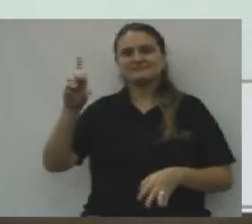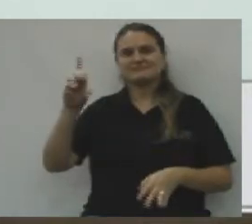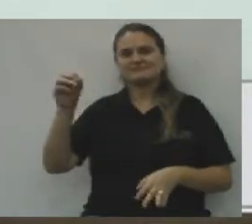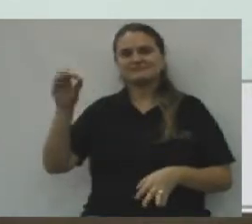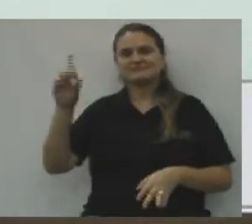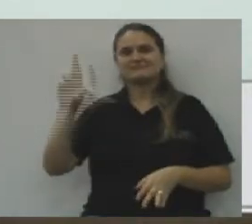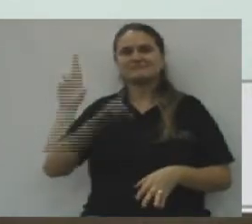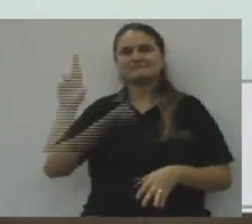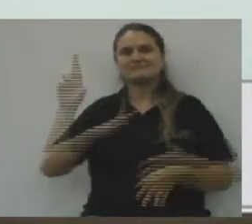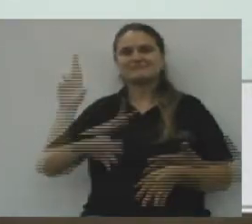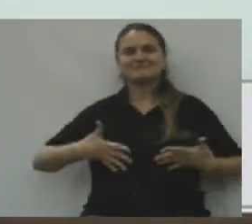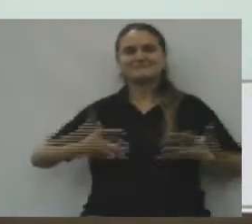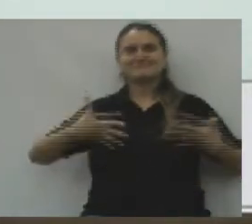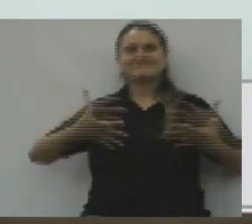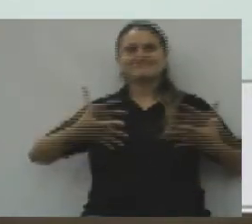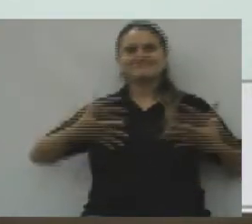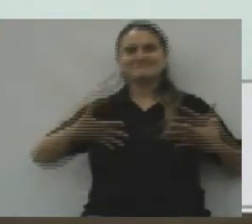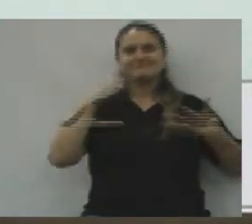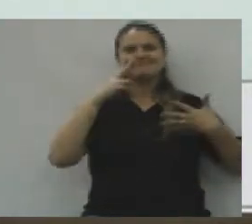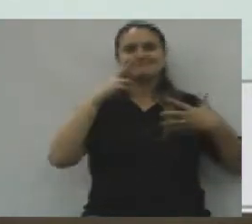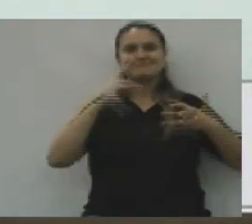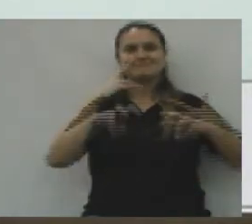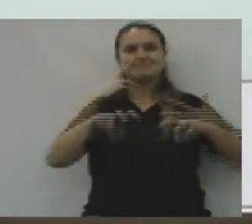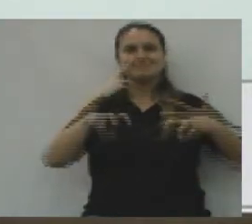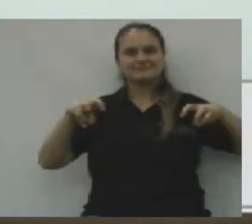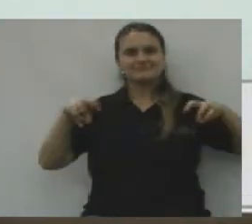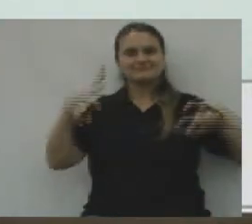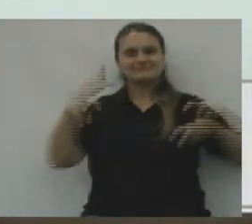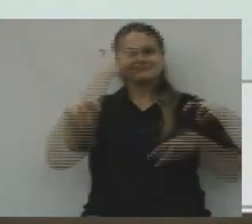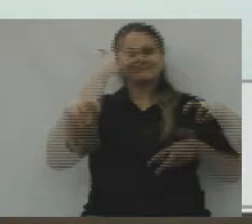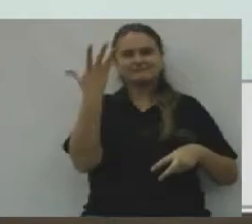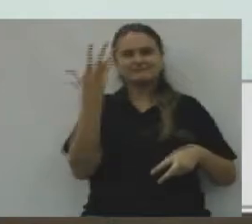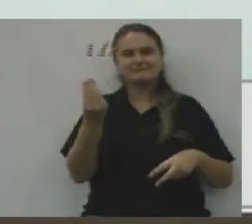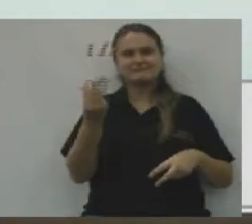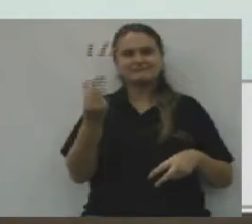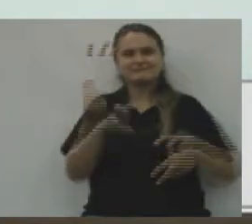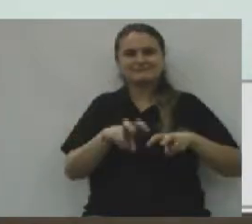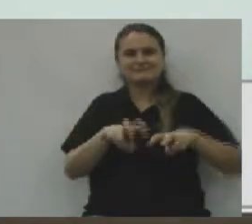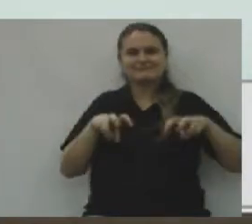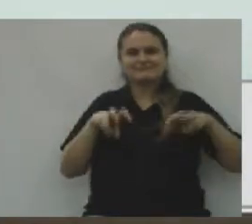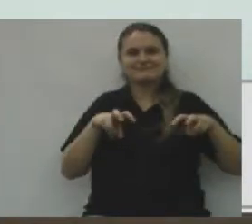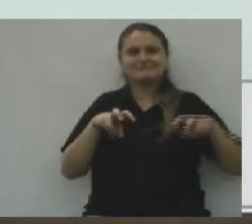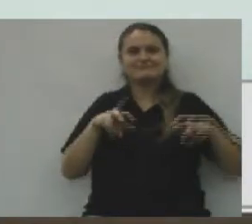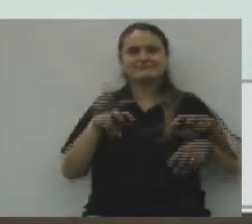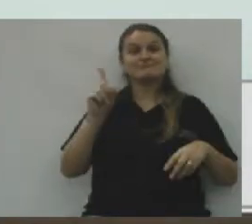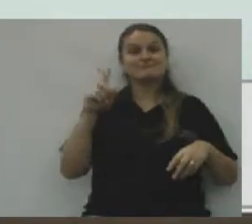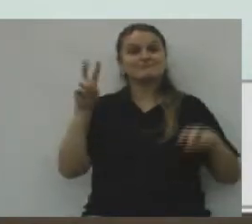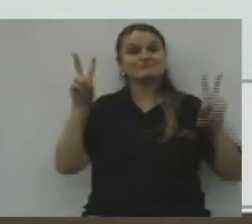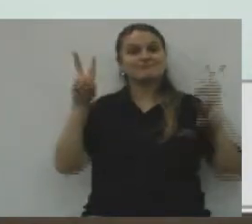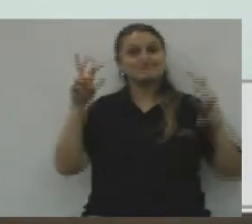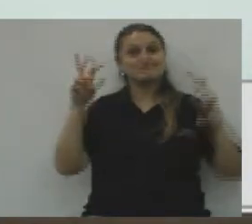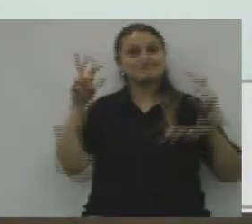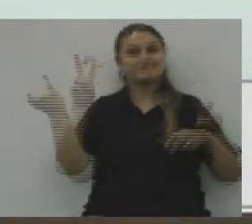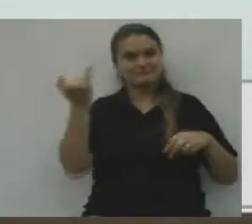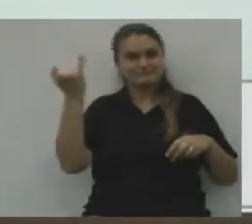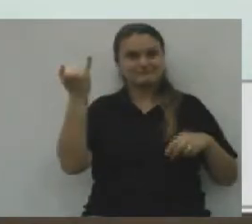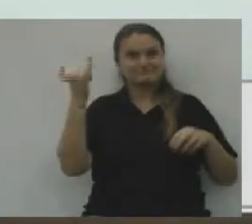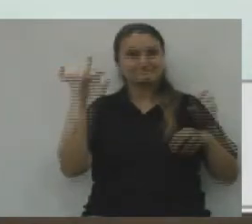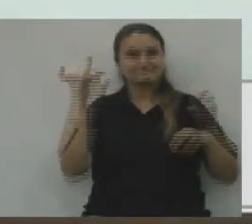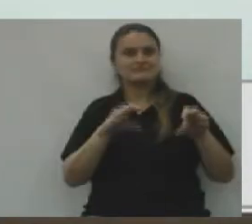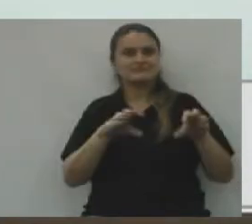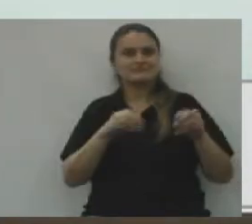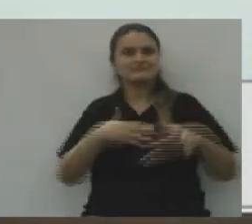poder contemplar esta casa cheia para um assunto tão importante que é a educação. Cumprimentar